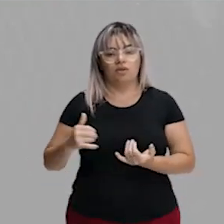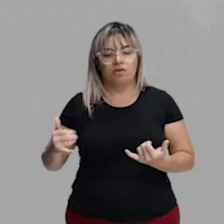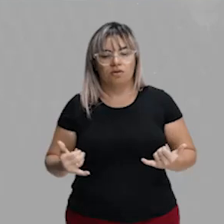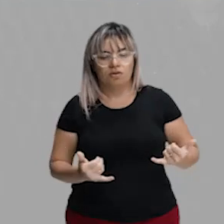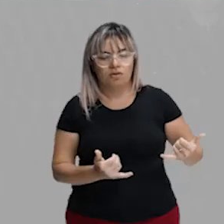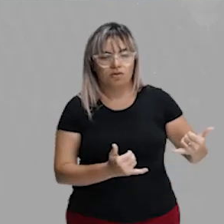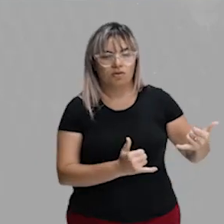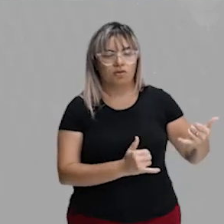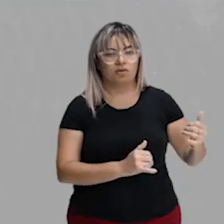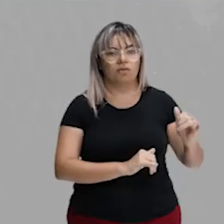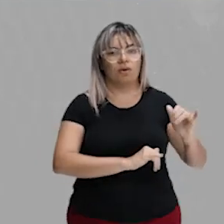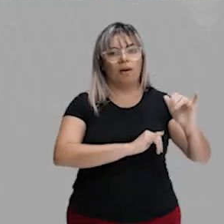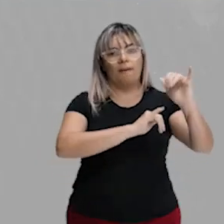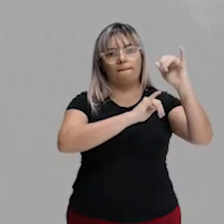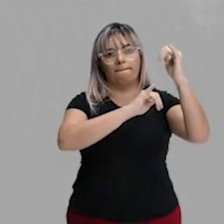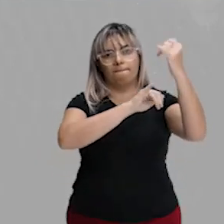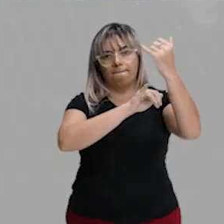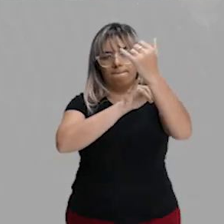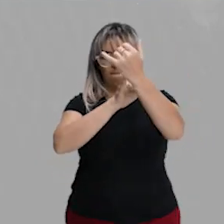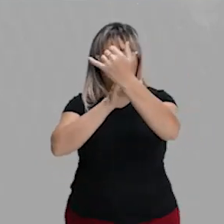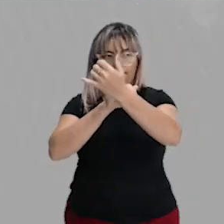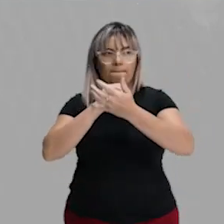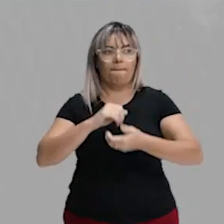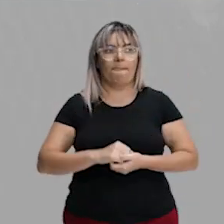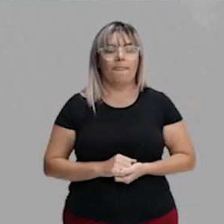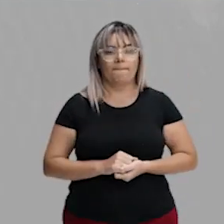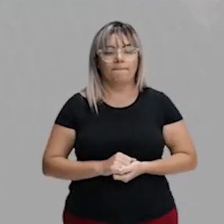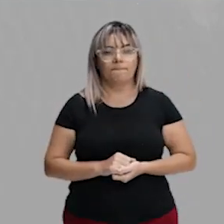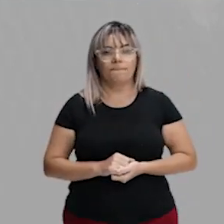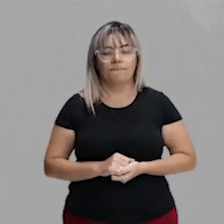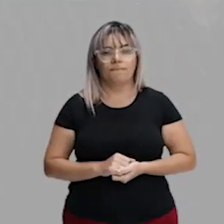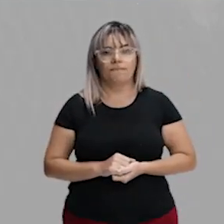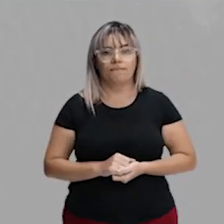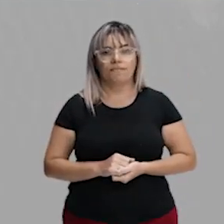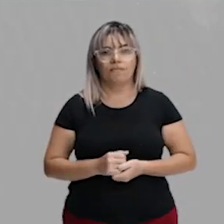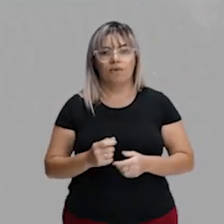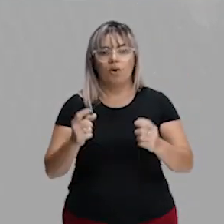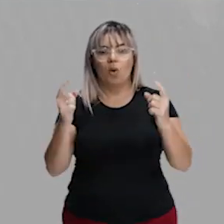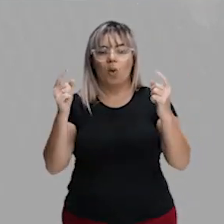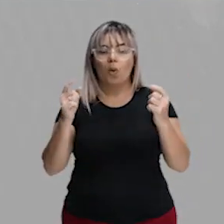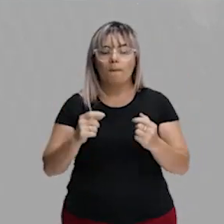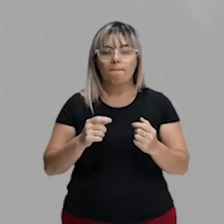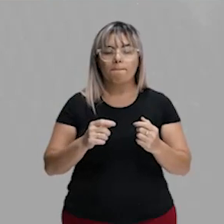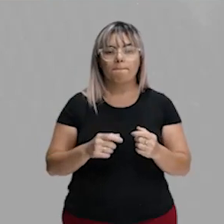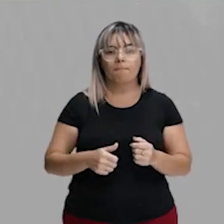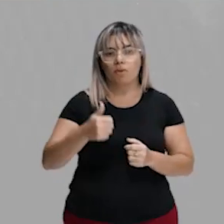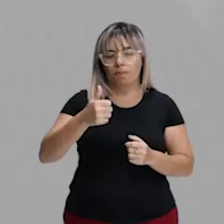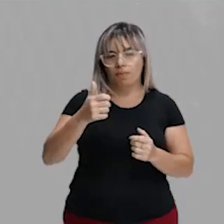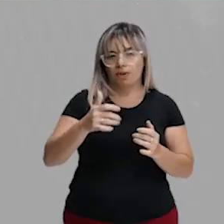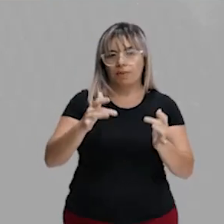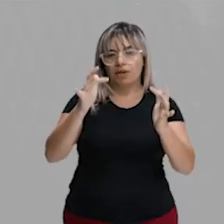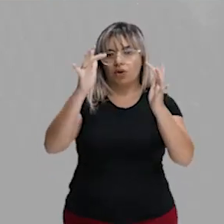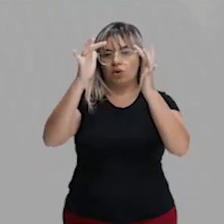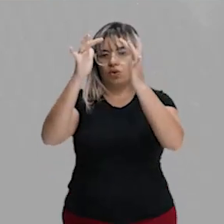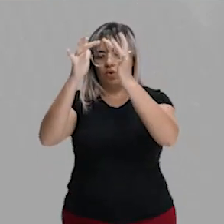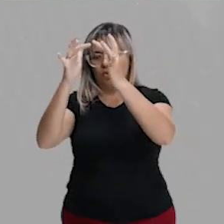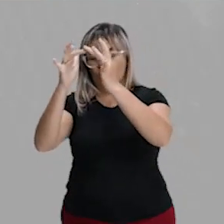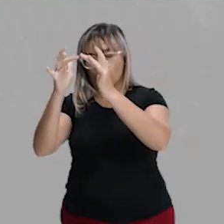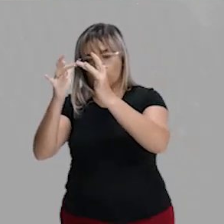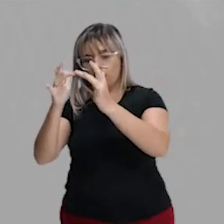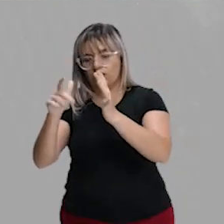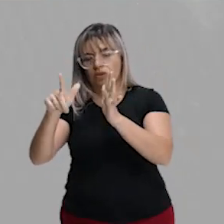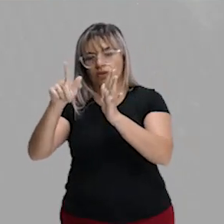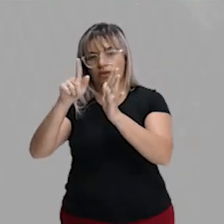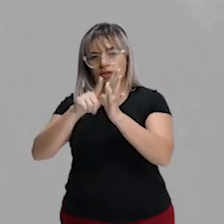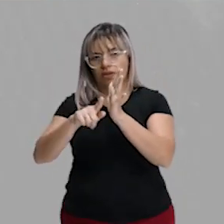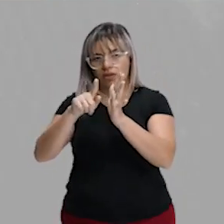elétrica vindo do circuito, tocando primeiro o ponto negativo, né, o ponto de menor, o que o traço é